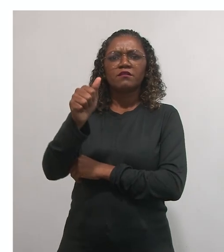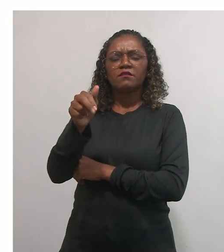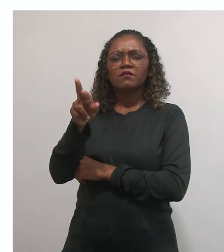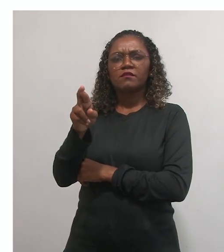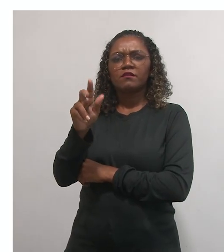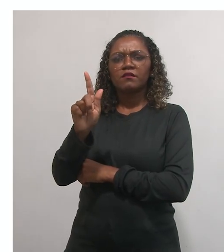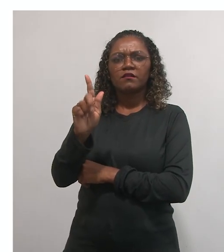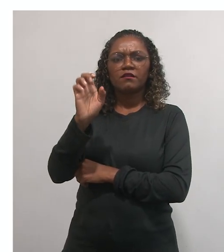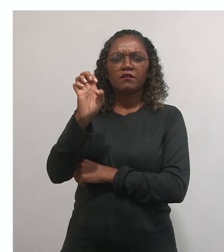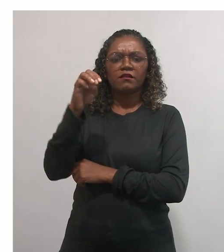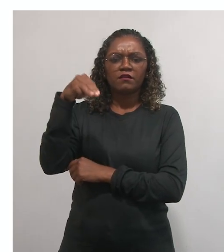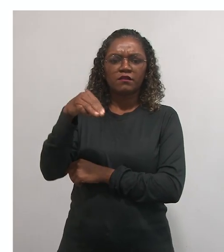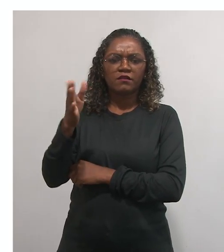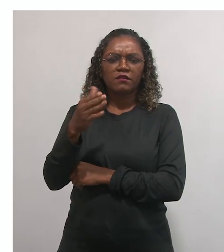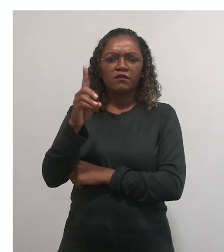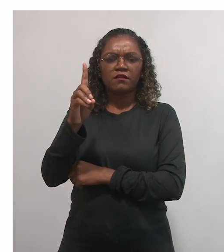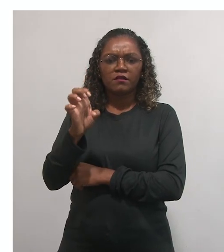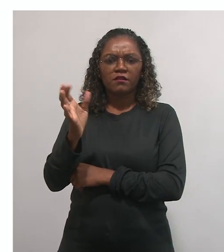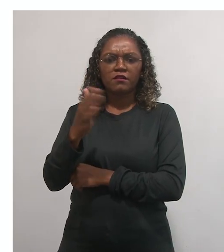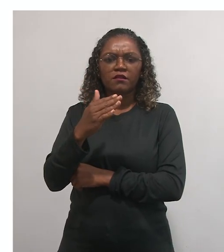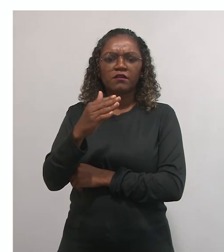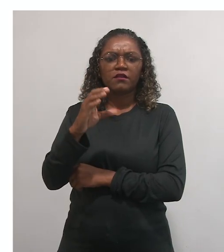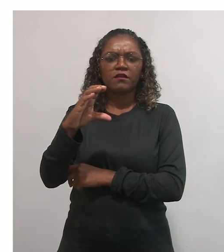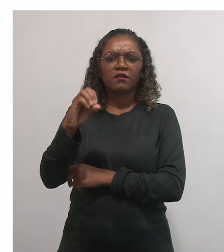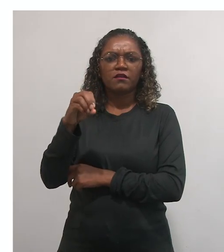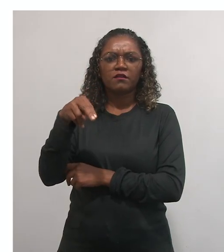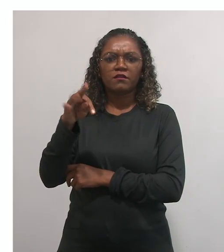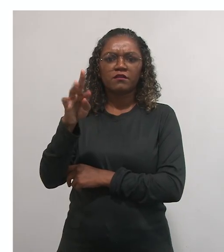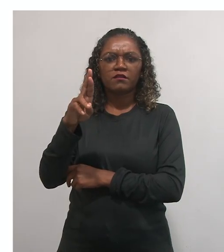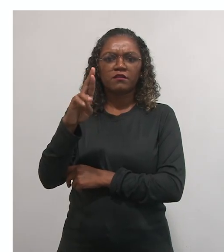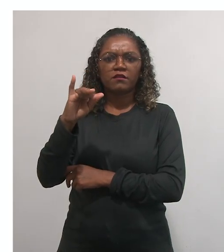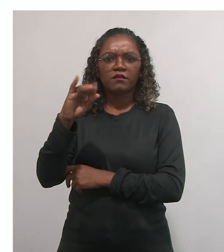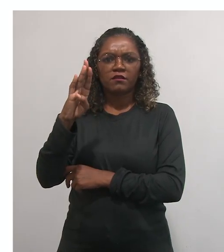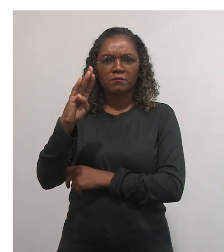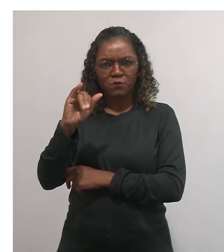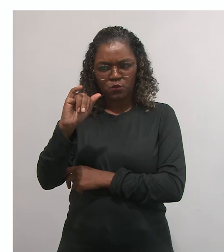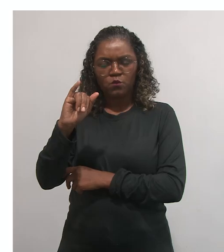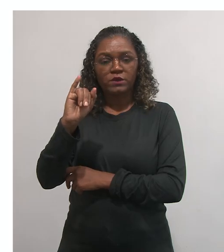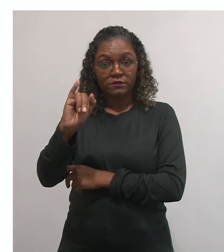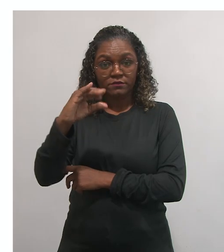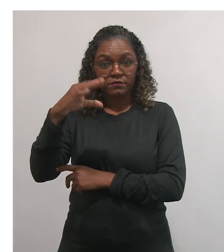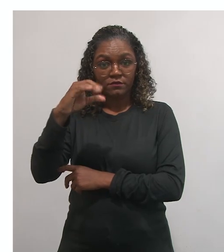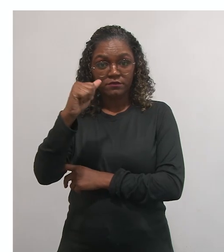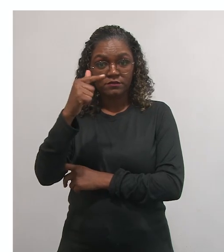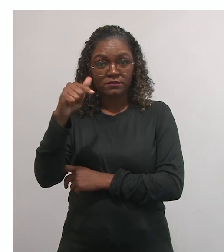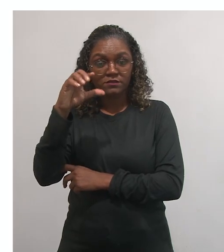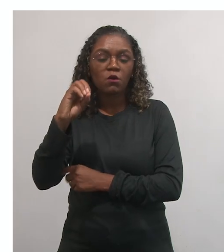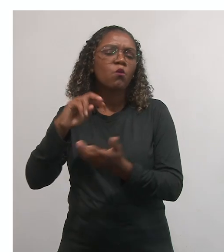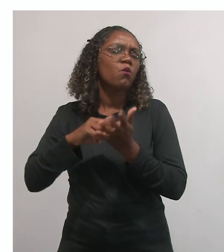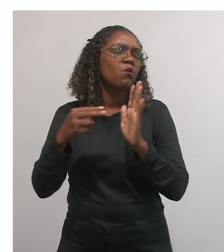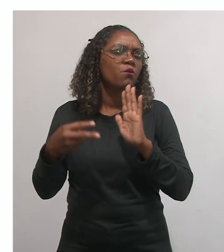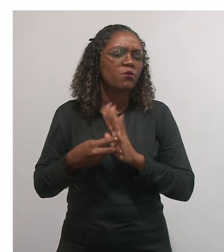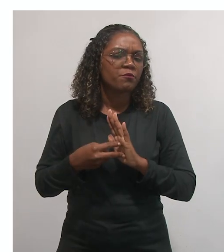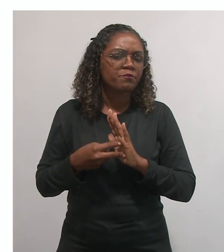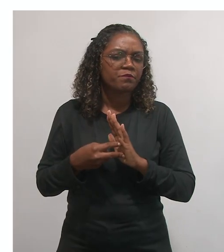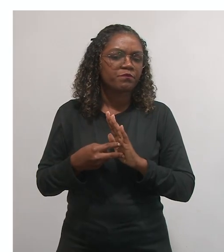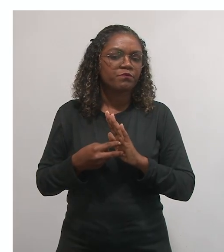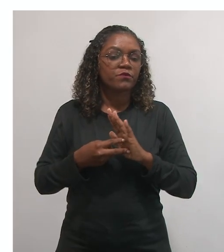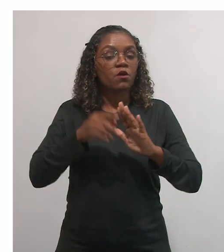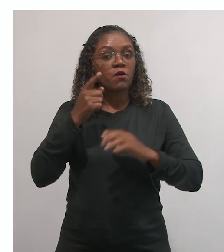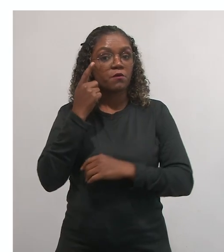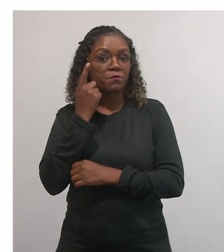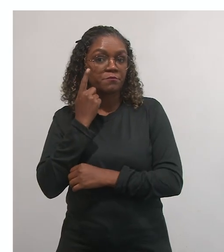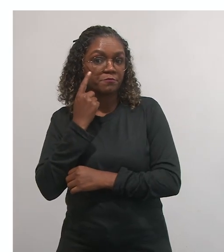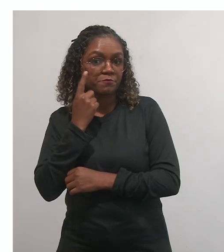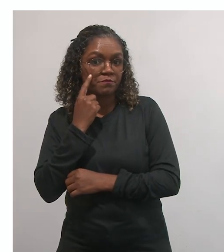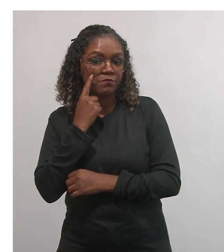de contribuição bom margem de contribuição a gente utiliza em quais circunstâncias se a locação dos